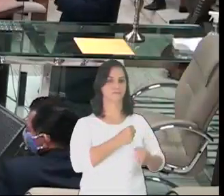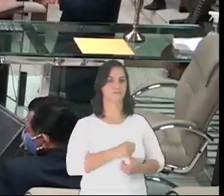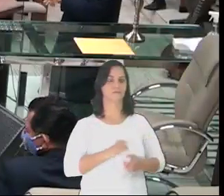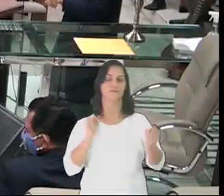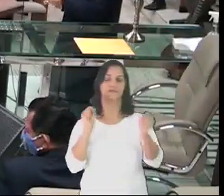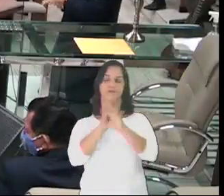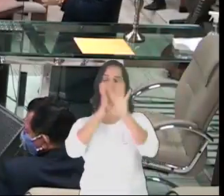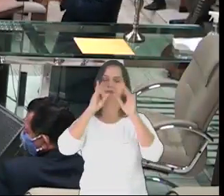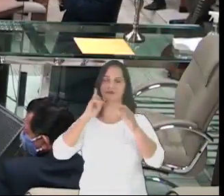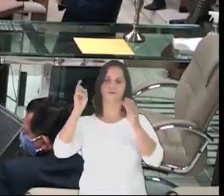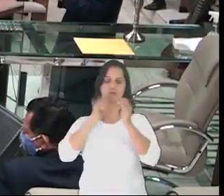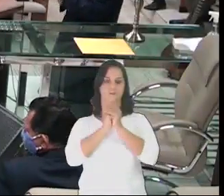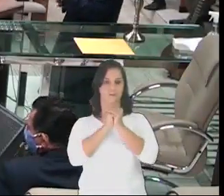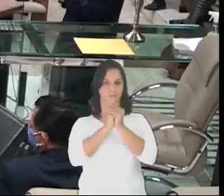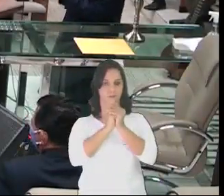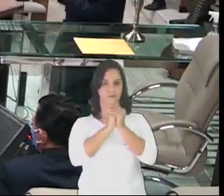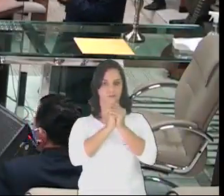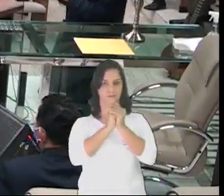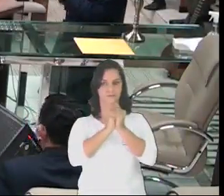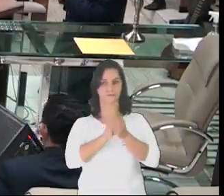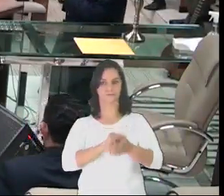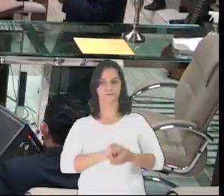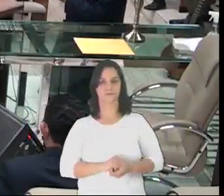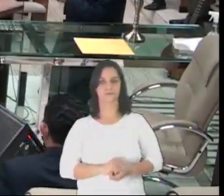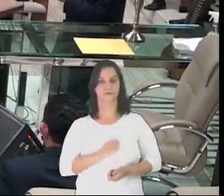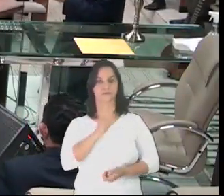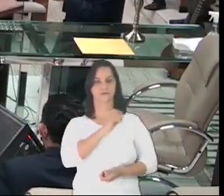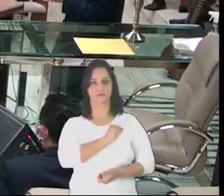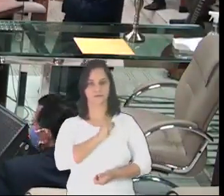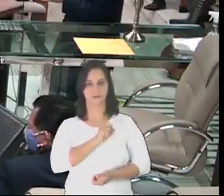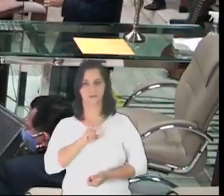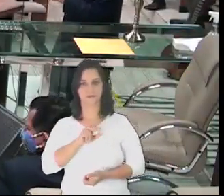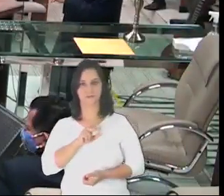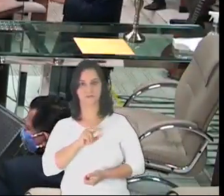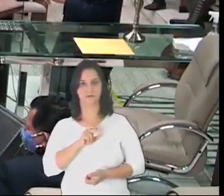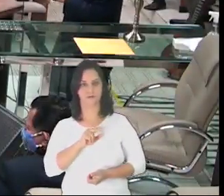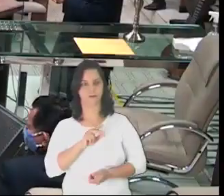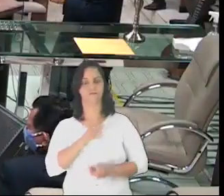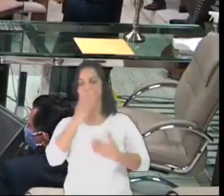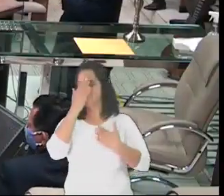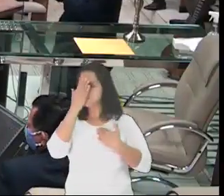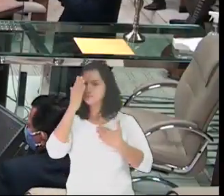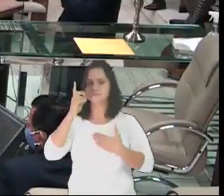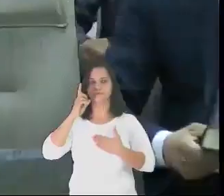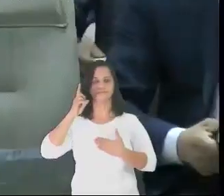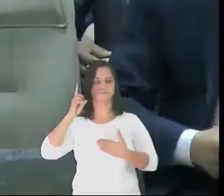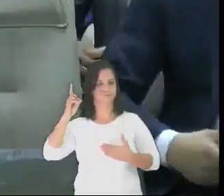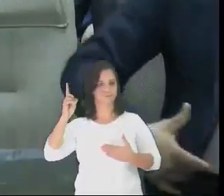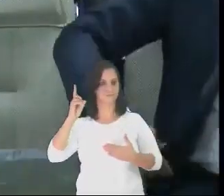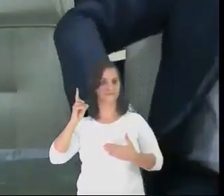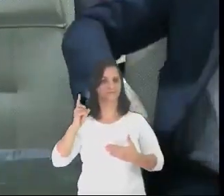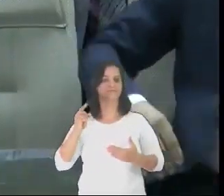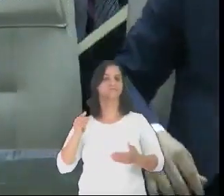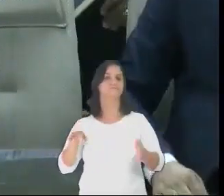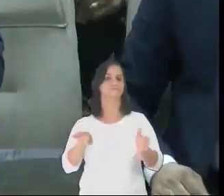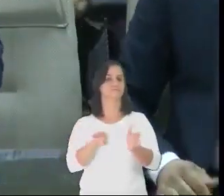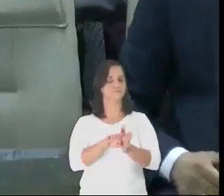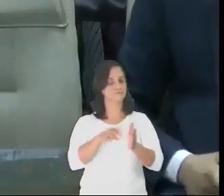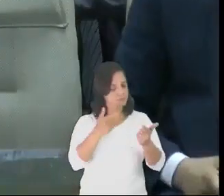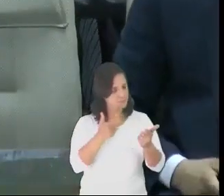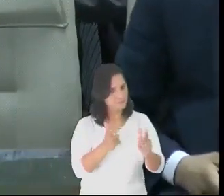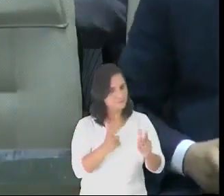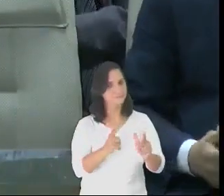Glória a Deus, amém. Meus amados irmãos, graças a Deus por estarmos aqui mais uma